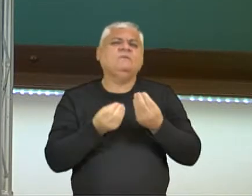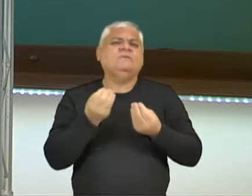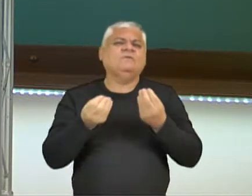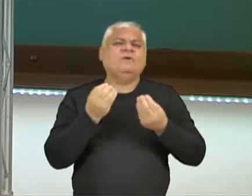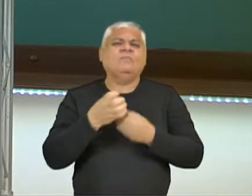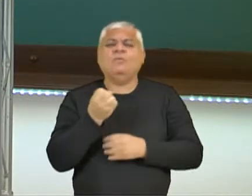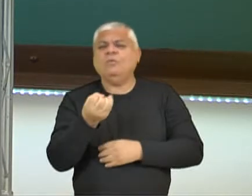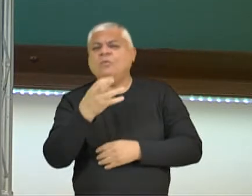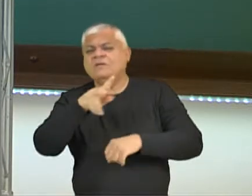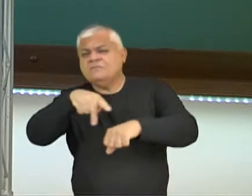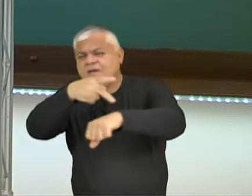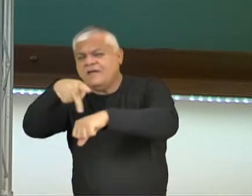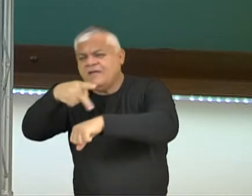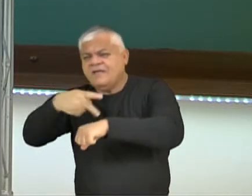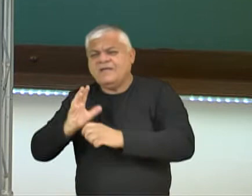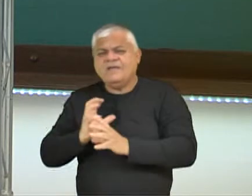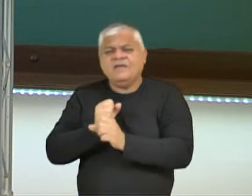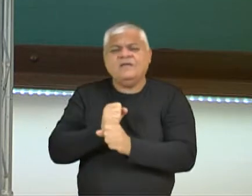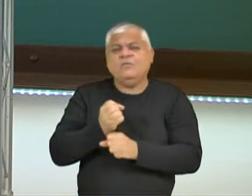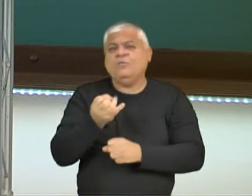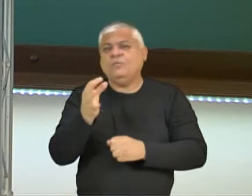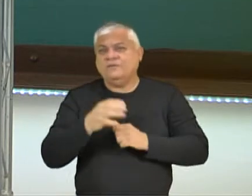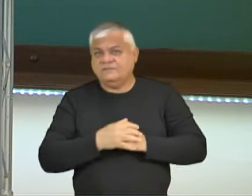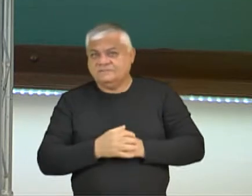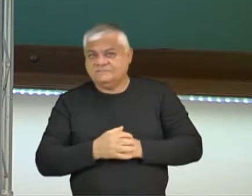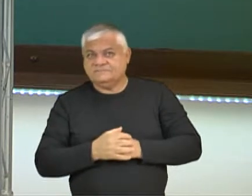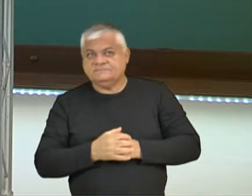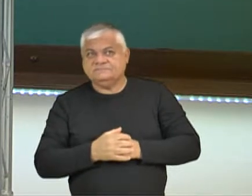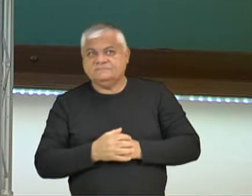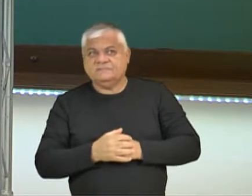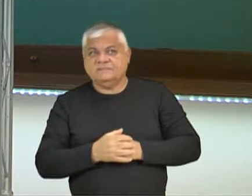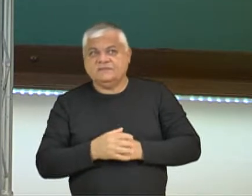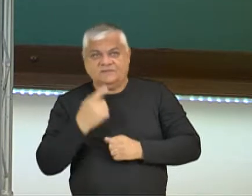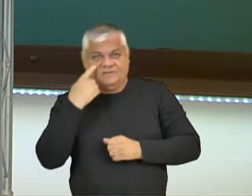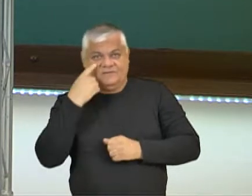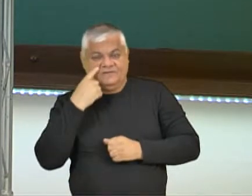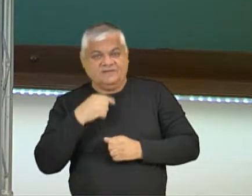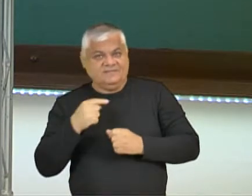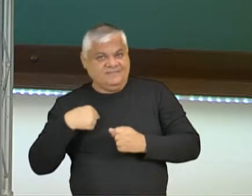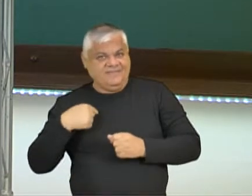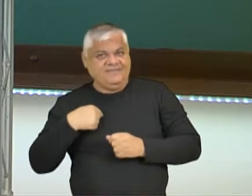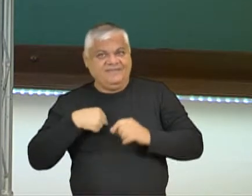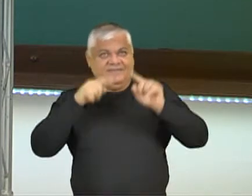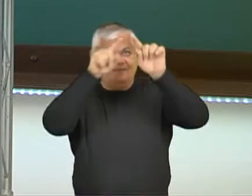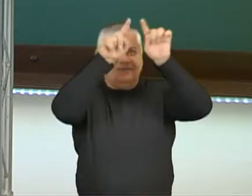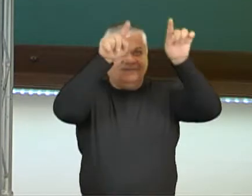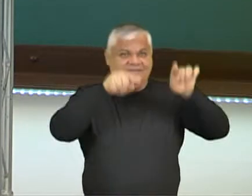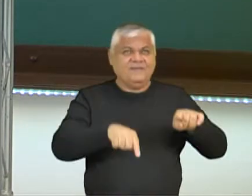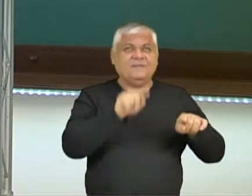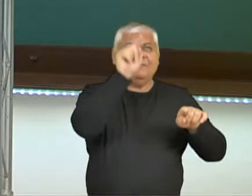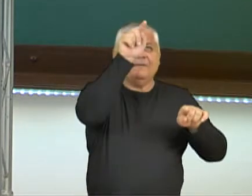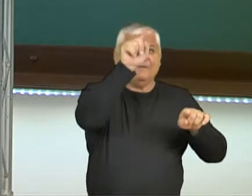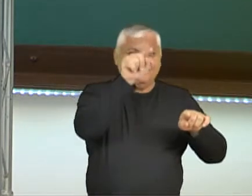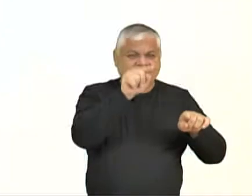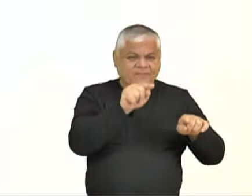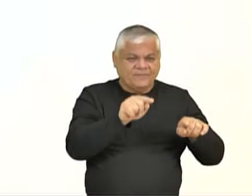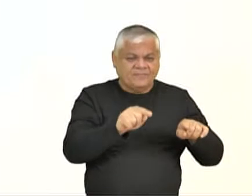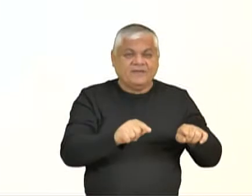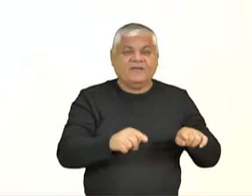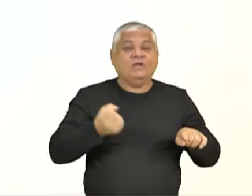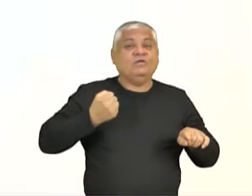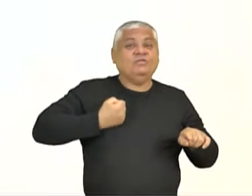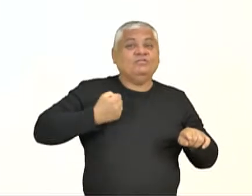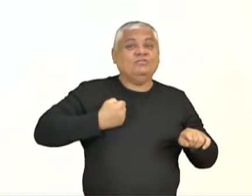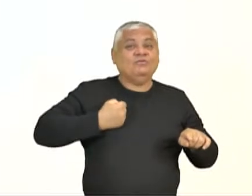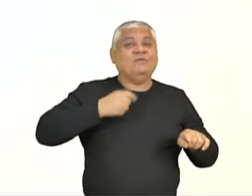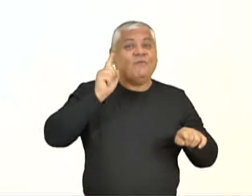foram pesquisados? Você concorda comigo que cada número que eu tenho aqui, de cada pintor, é referente a